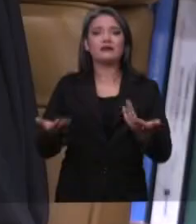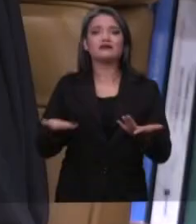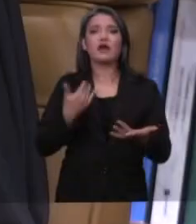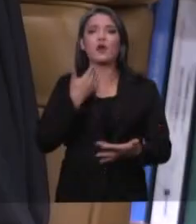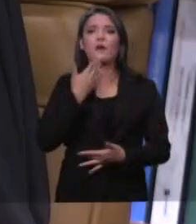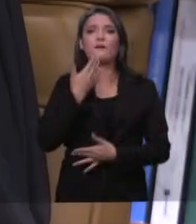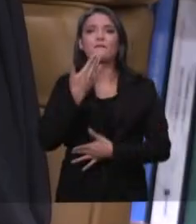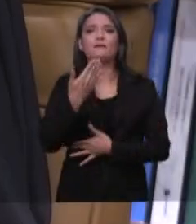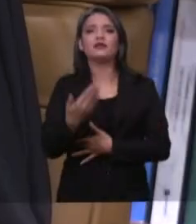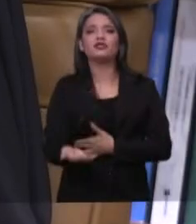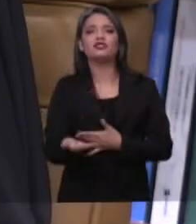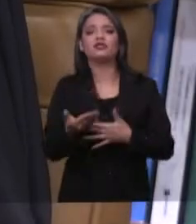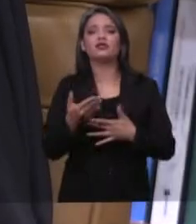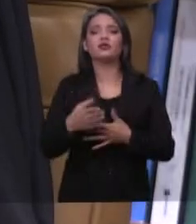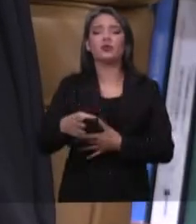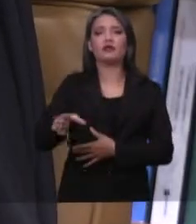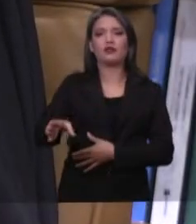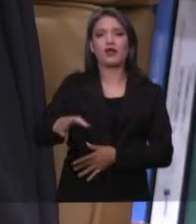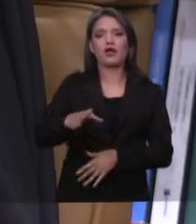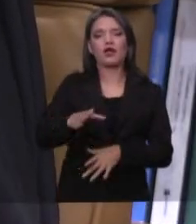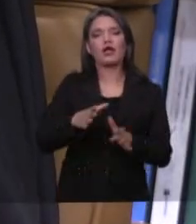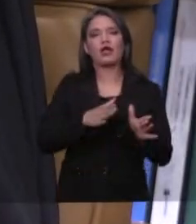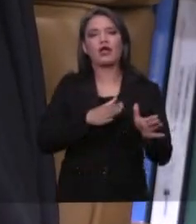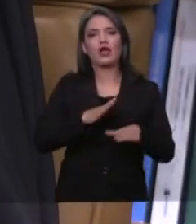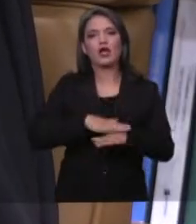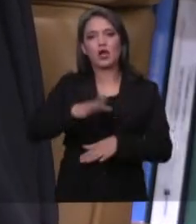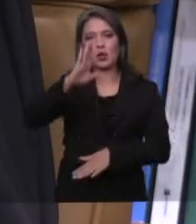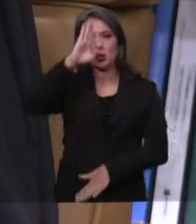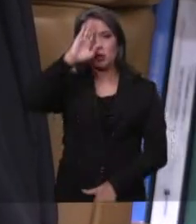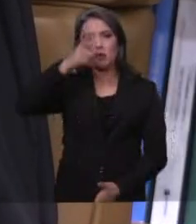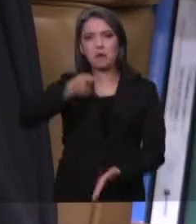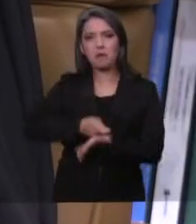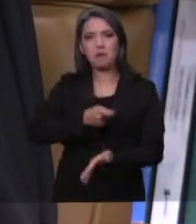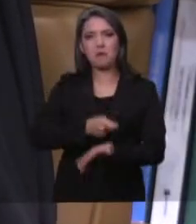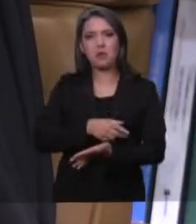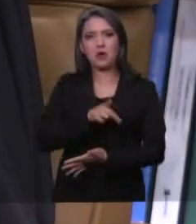de um regime militar, a pregação pela volta de uma ditadura,